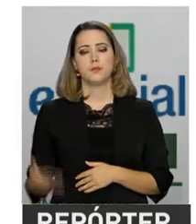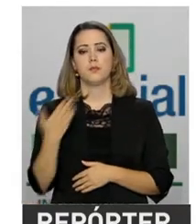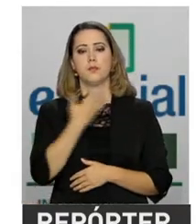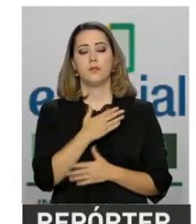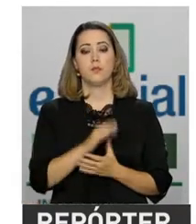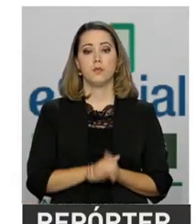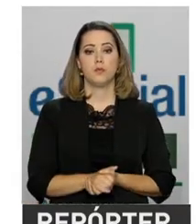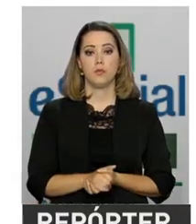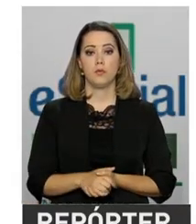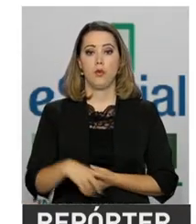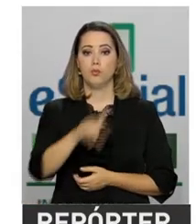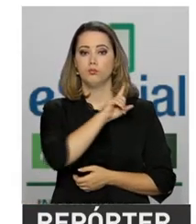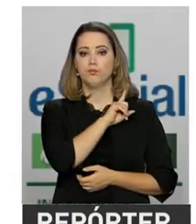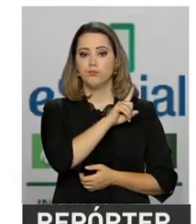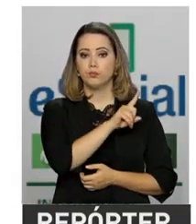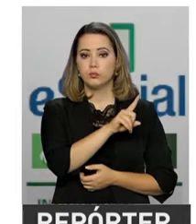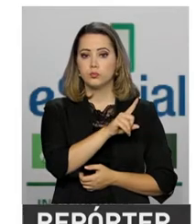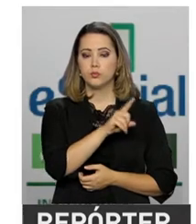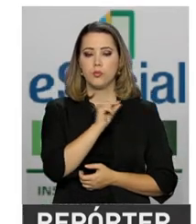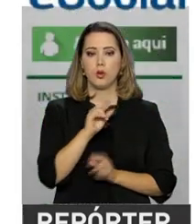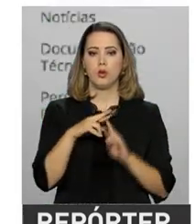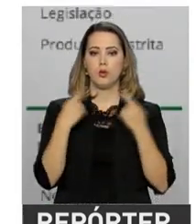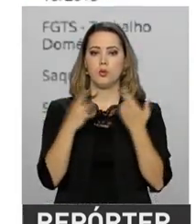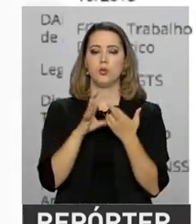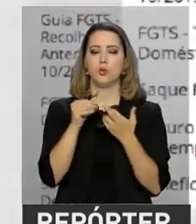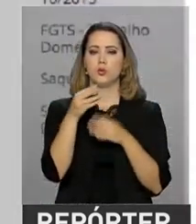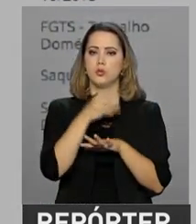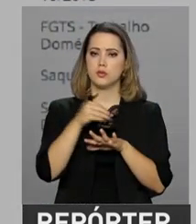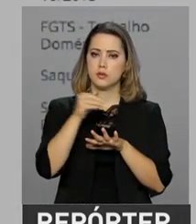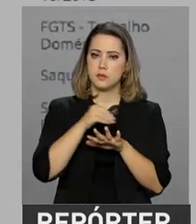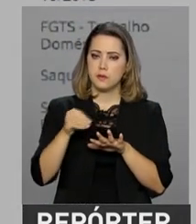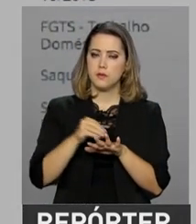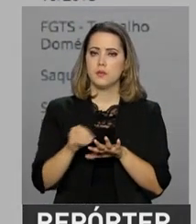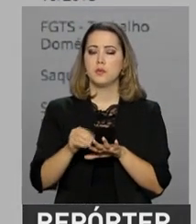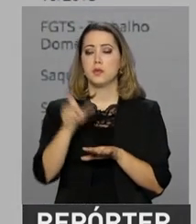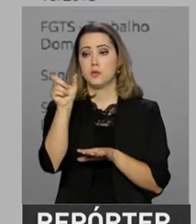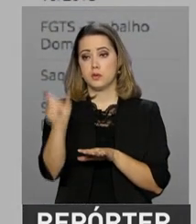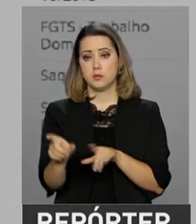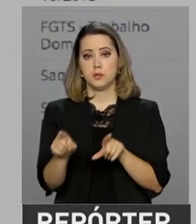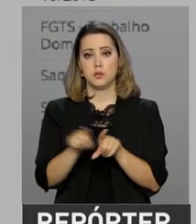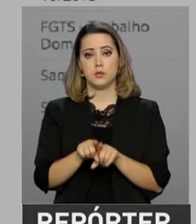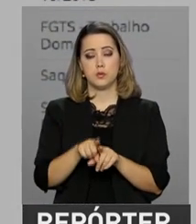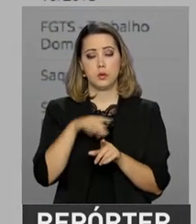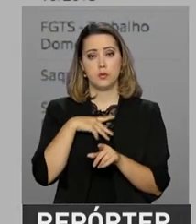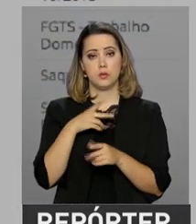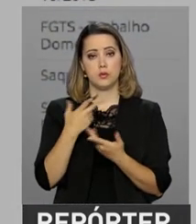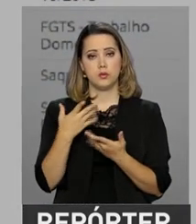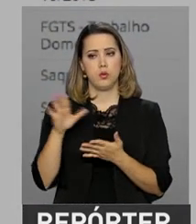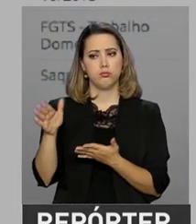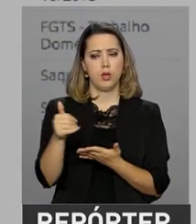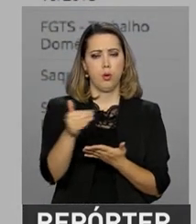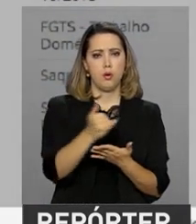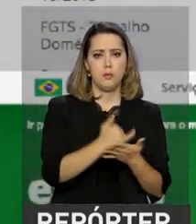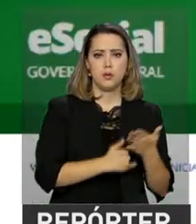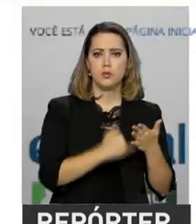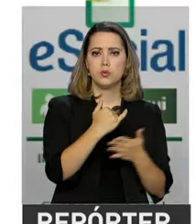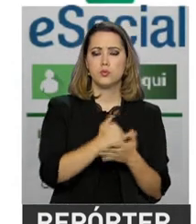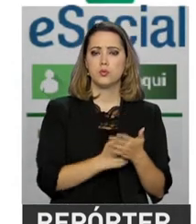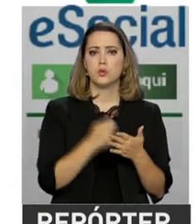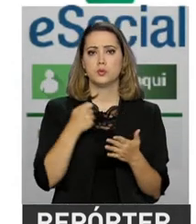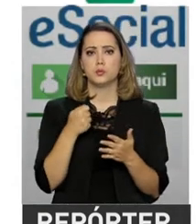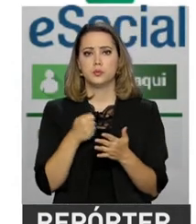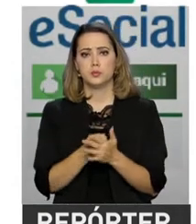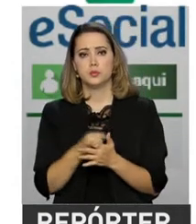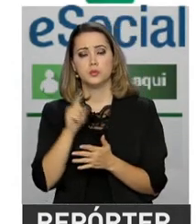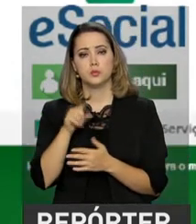Uma plataforma que reúne informações do trabalhador e obrigações do empregador com o governo, como recolhimento de impostos,